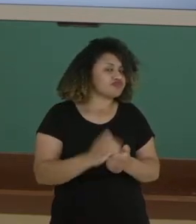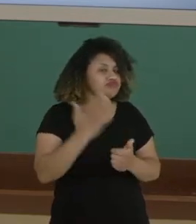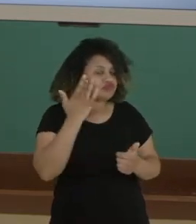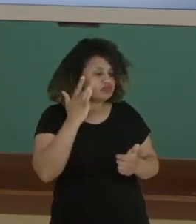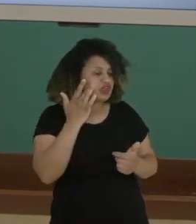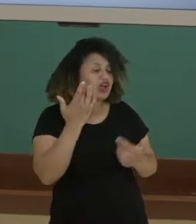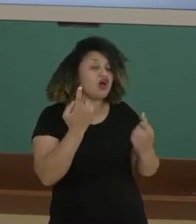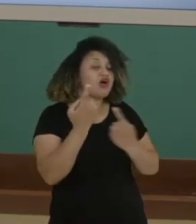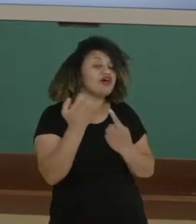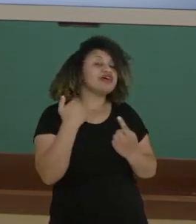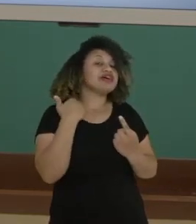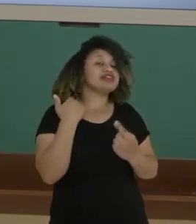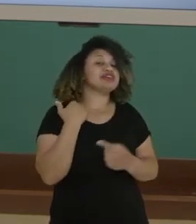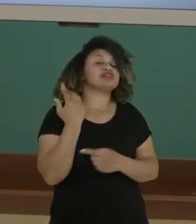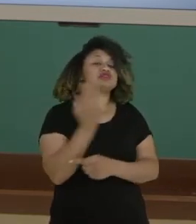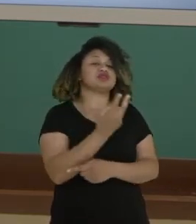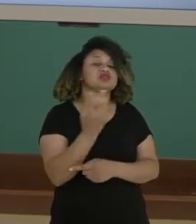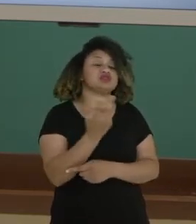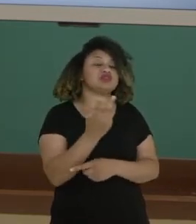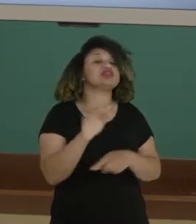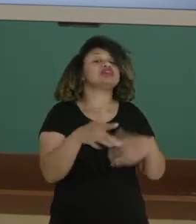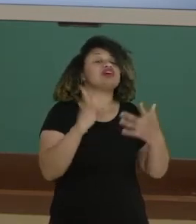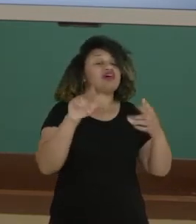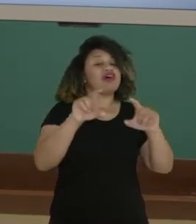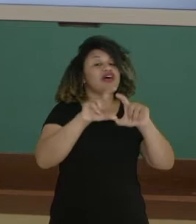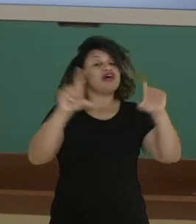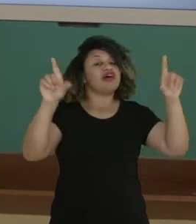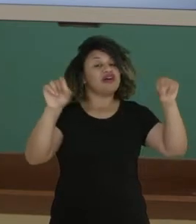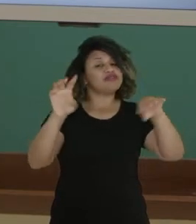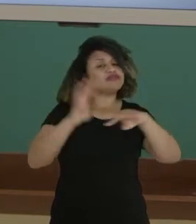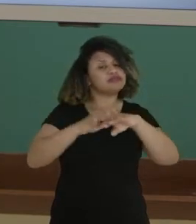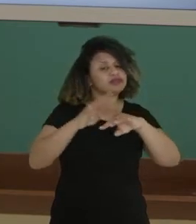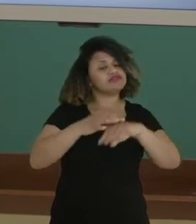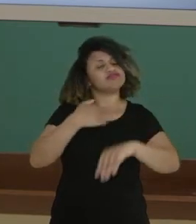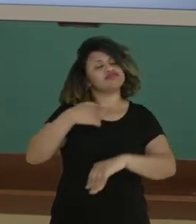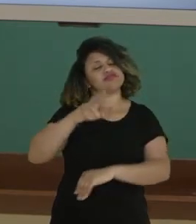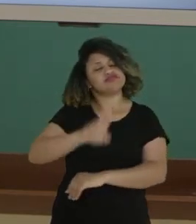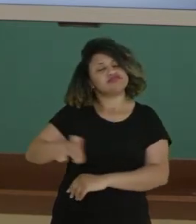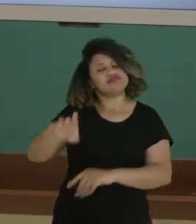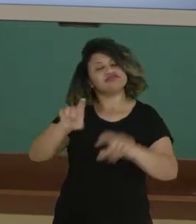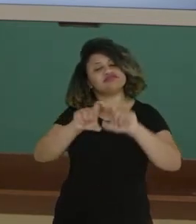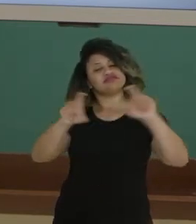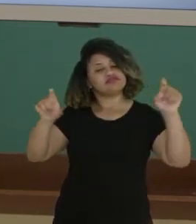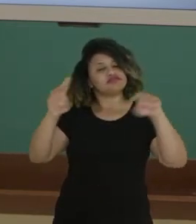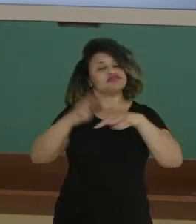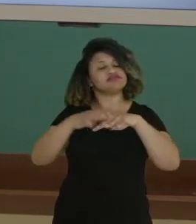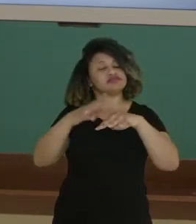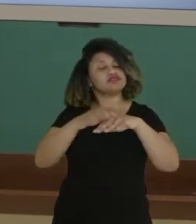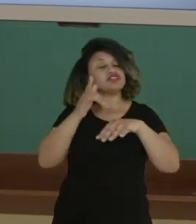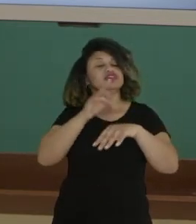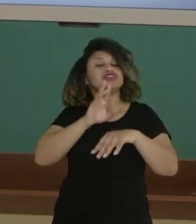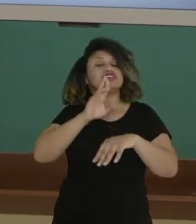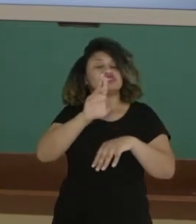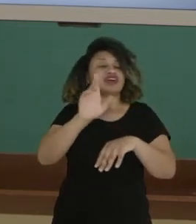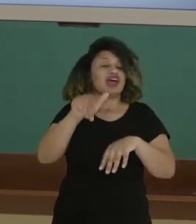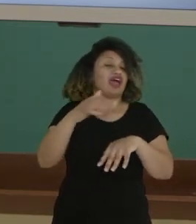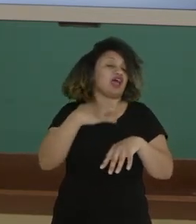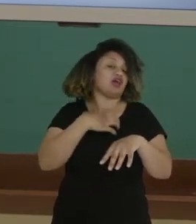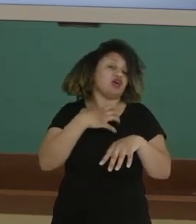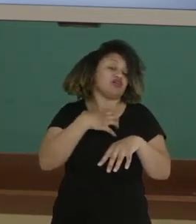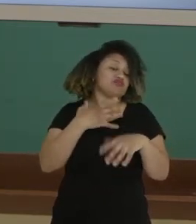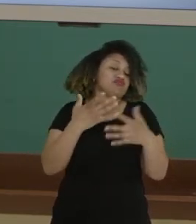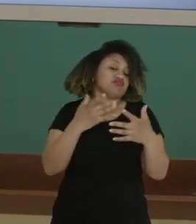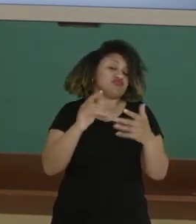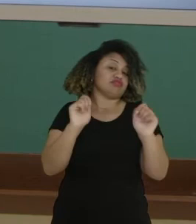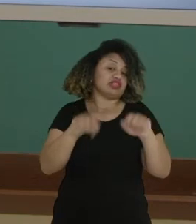idade deles. Então aqui está uma aplicação de equação. Nós vamos utilizar a equação para resolver esse problema. É a nossa ferramenta.